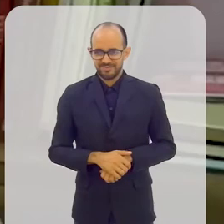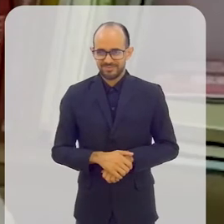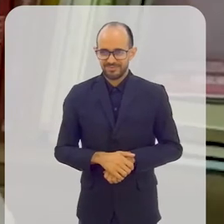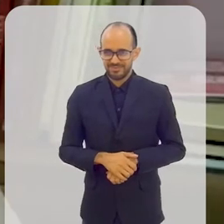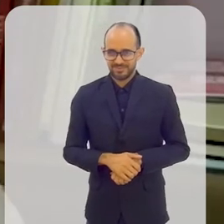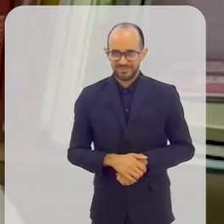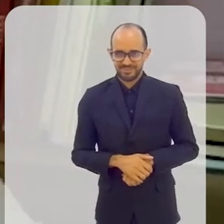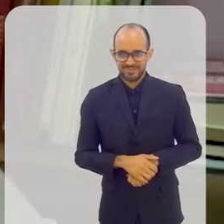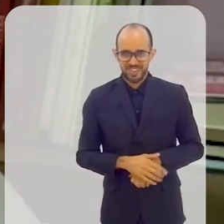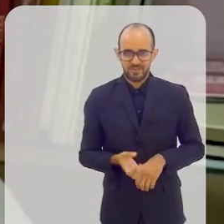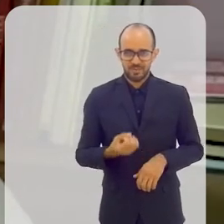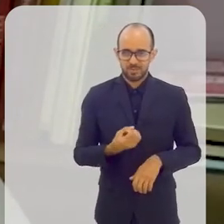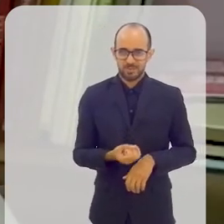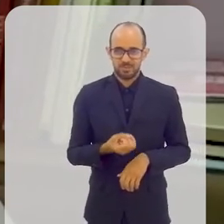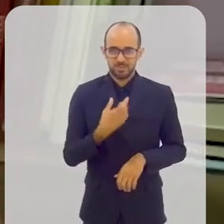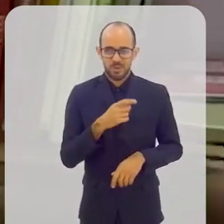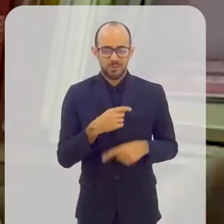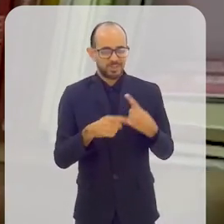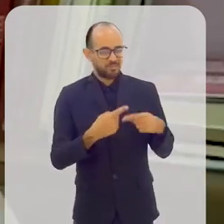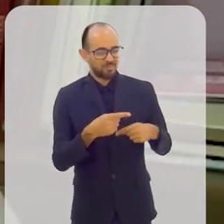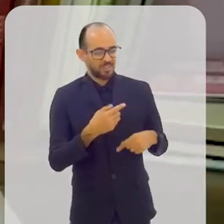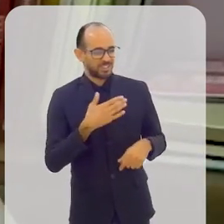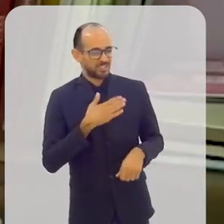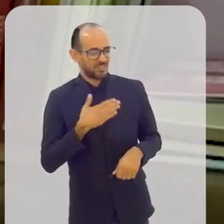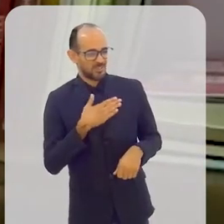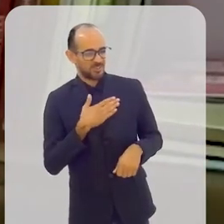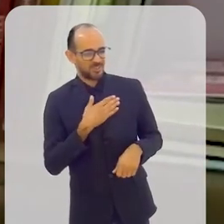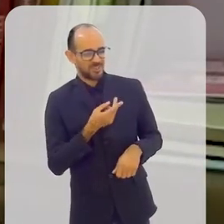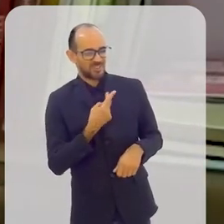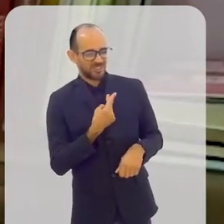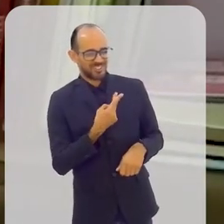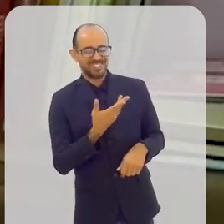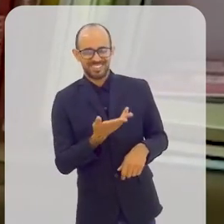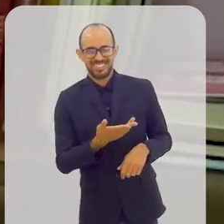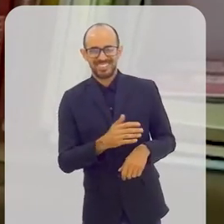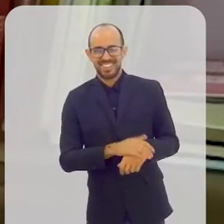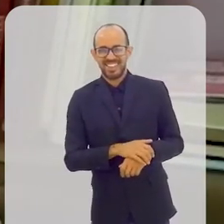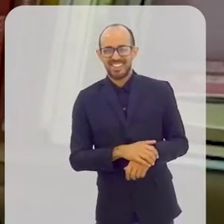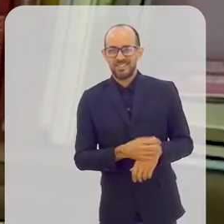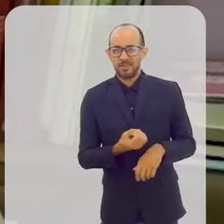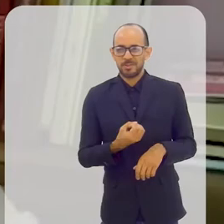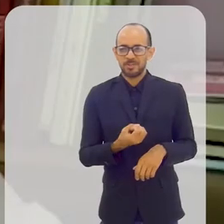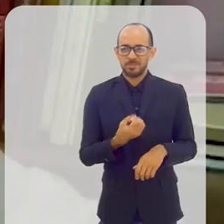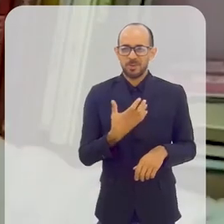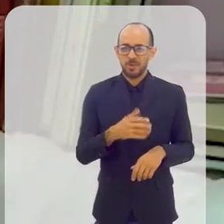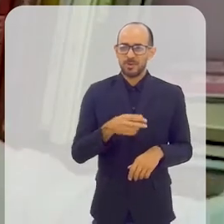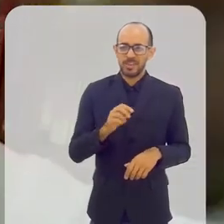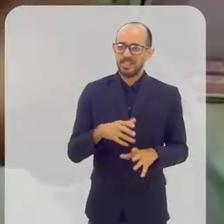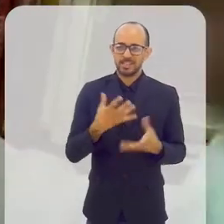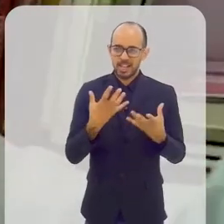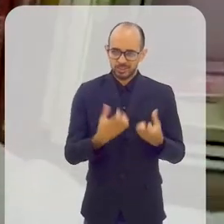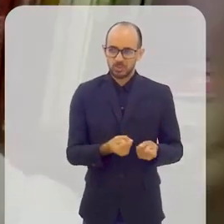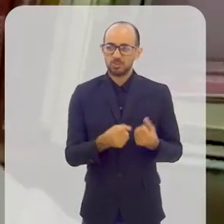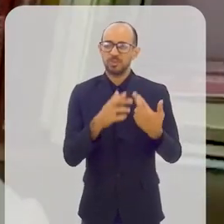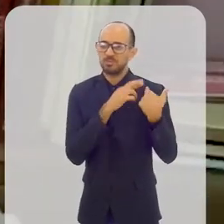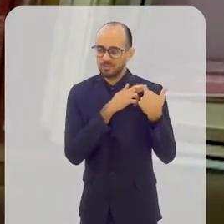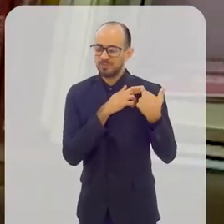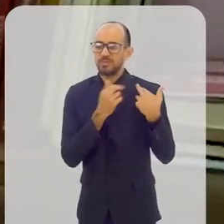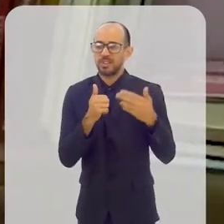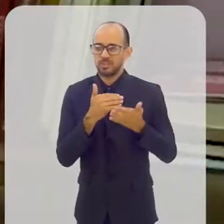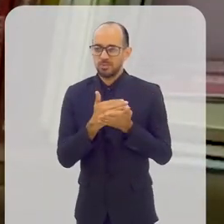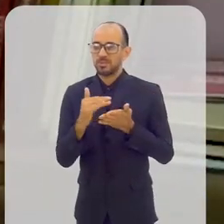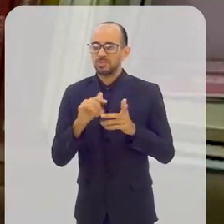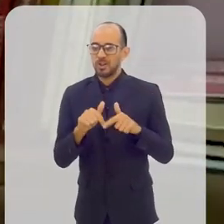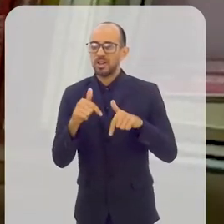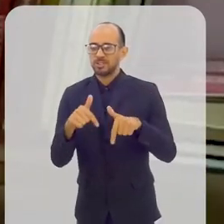E daí ele carregou, daí no final do evento eu gostei de você, então agora vamos começar desse jeito, porque ele já carregou e já começou a tomar